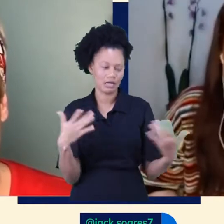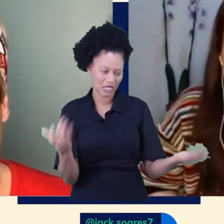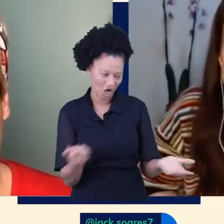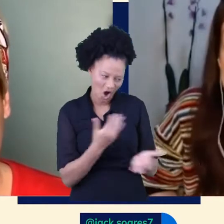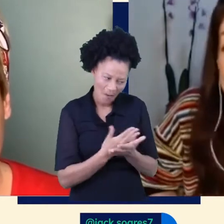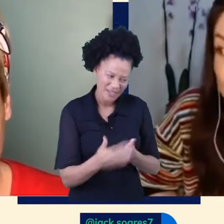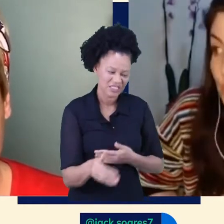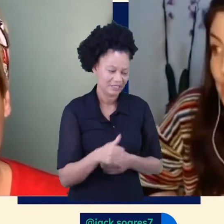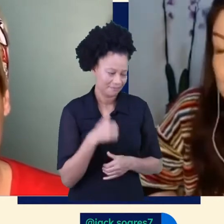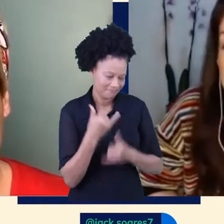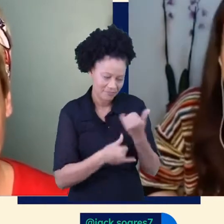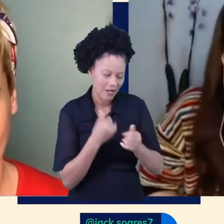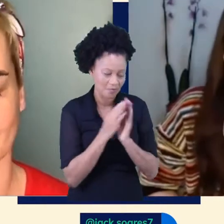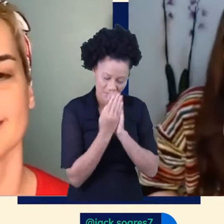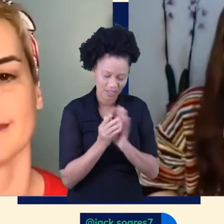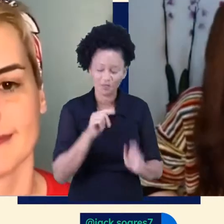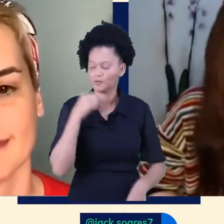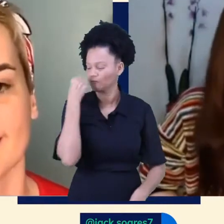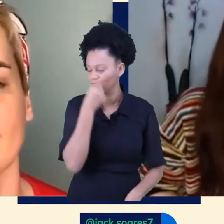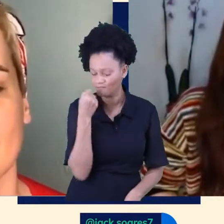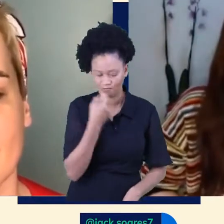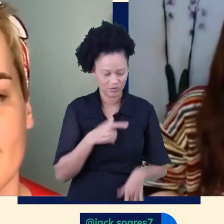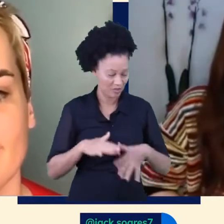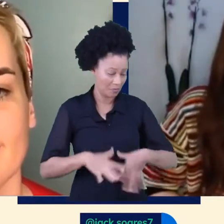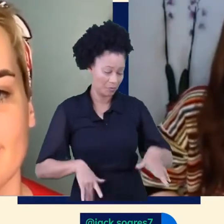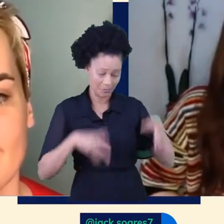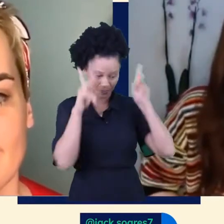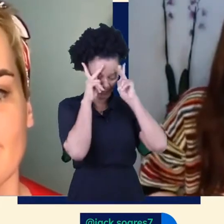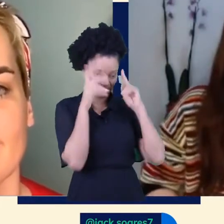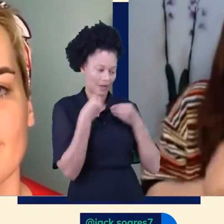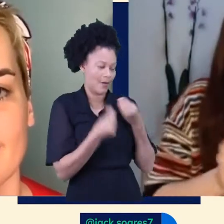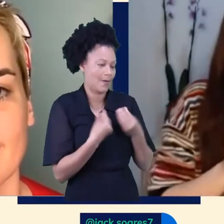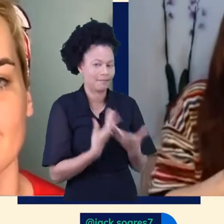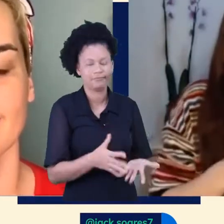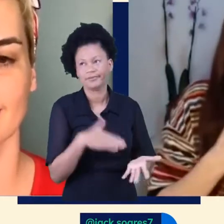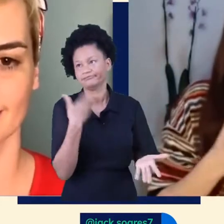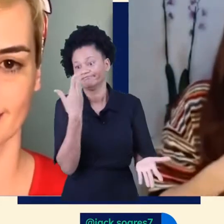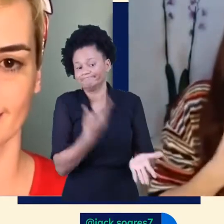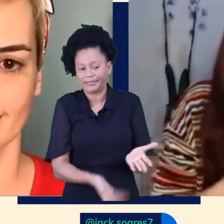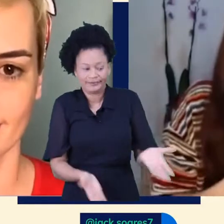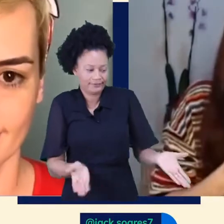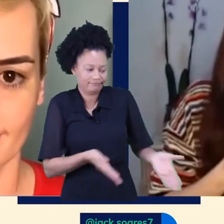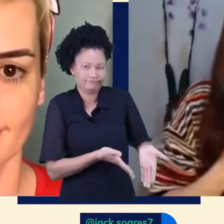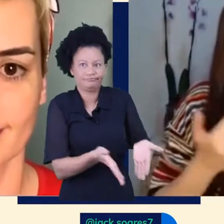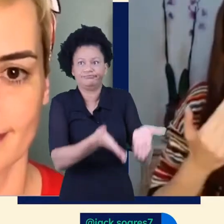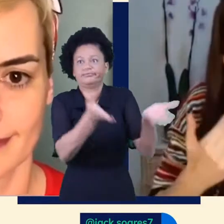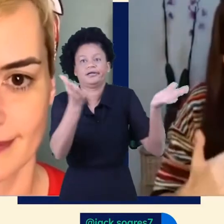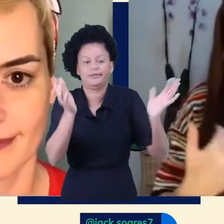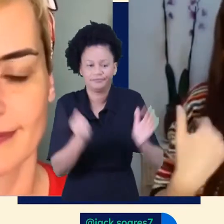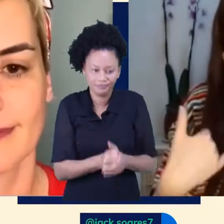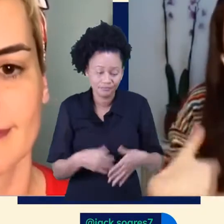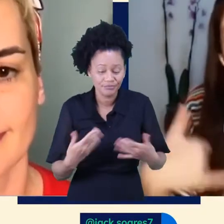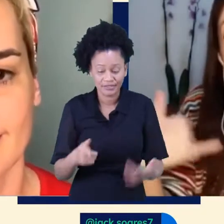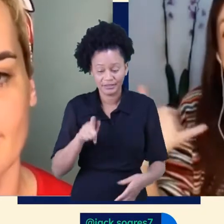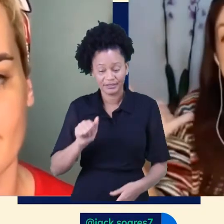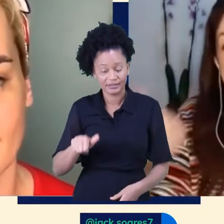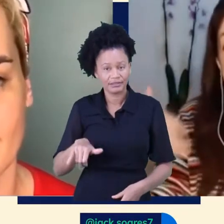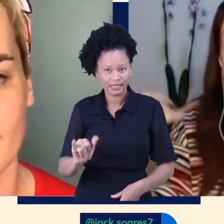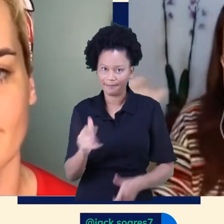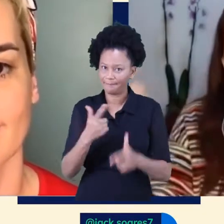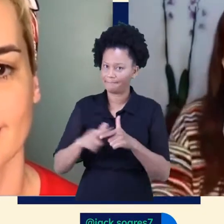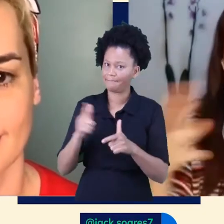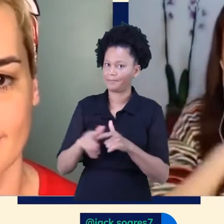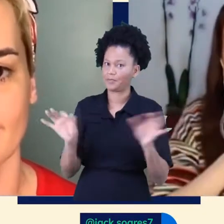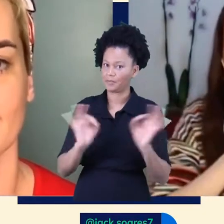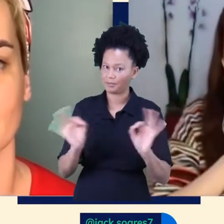batom, depois se veste de princesa e aí pronto, tá perdido na vida. Gente, ser gay não é um problema, mas numa sociedade